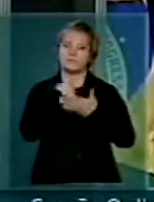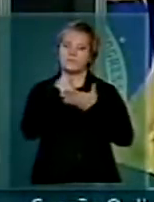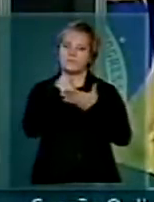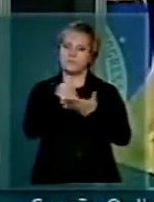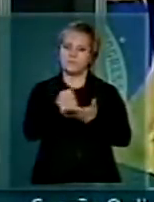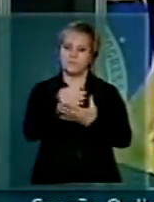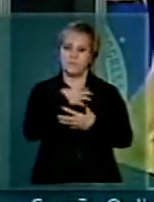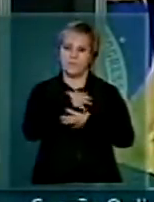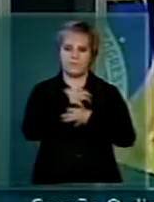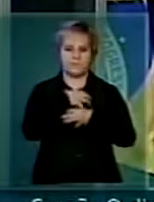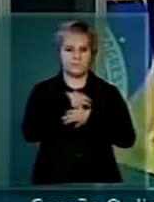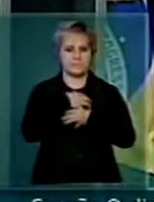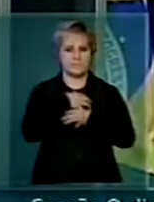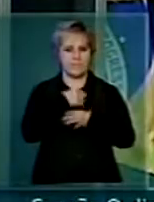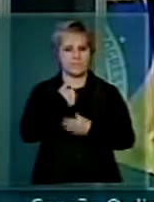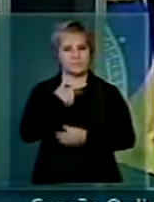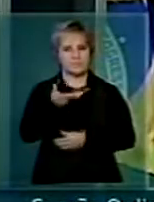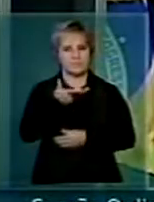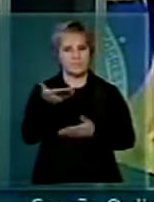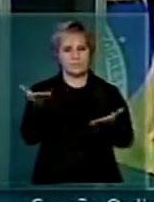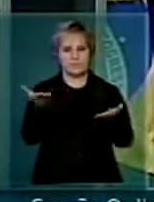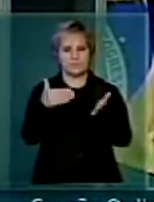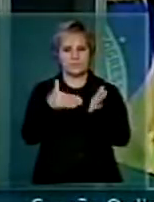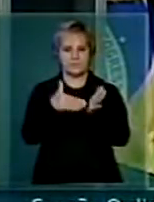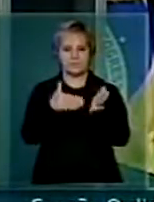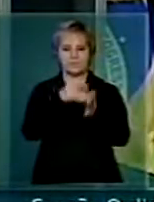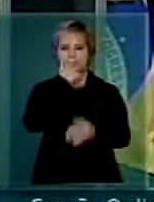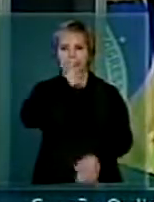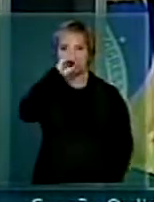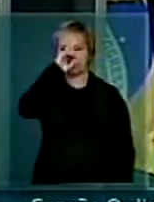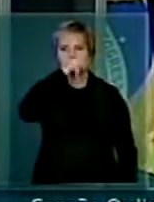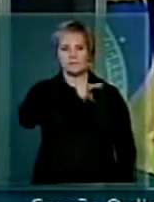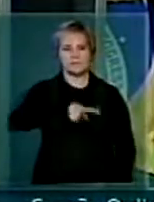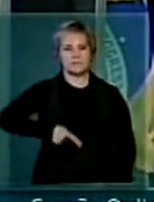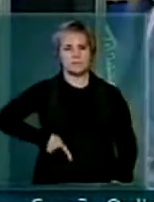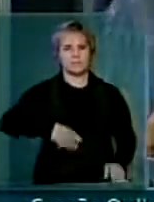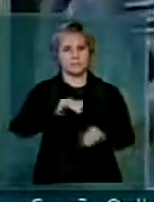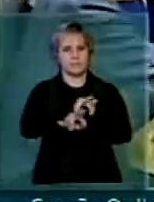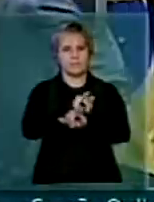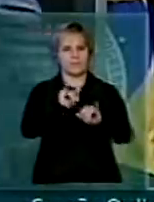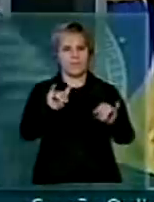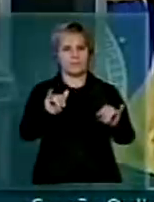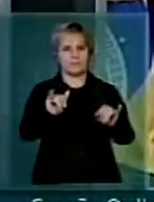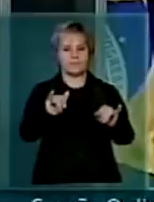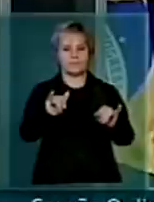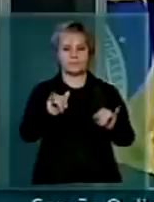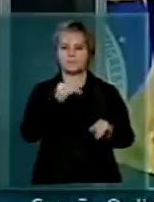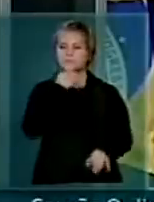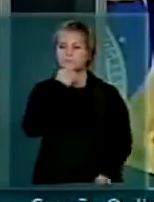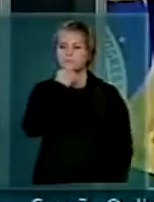o nosso pesar. E gostaria, por último, senhor presidente, de registrar que